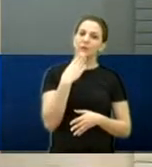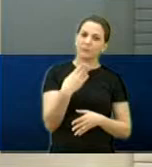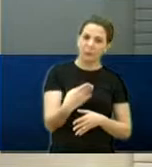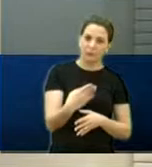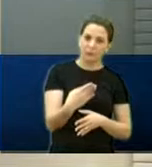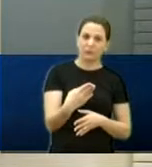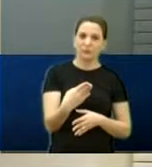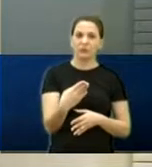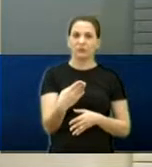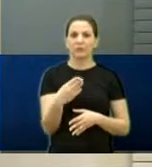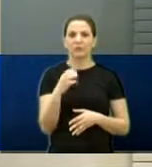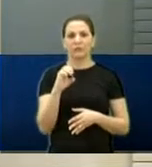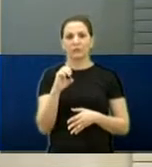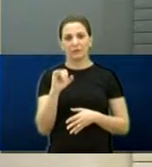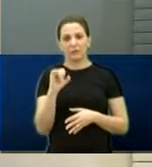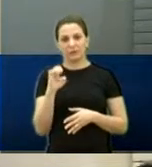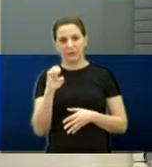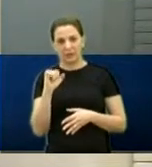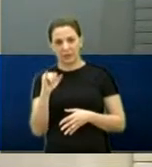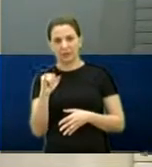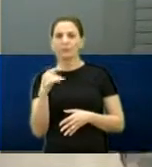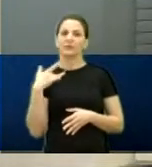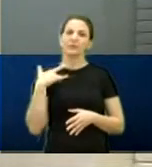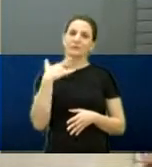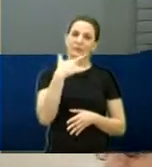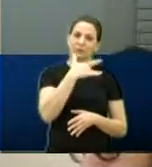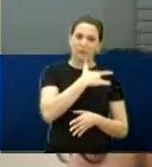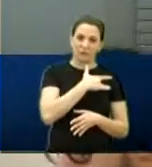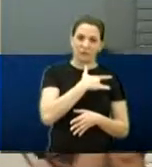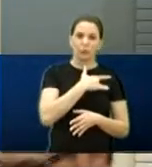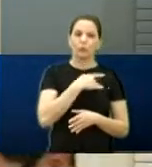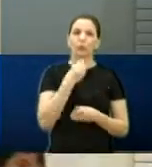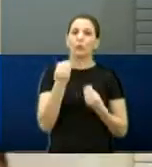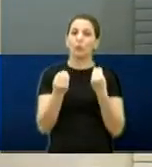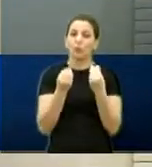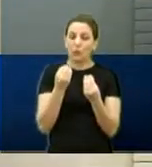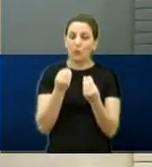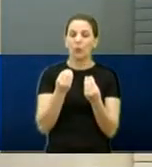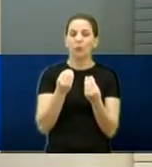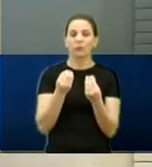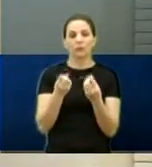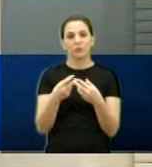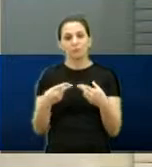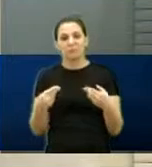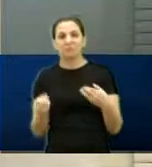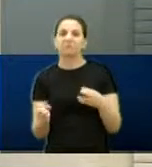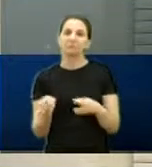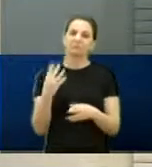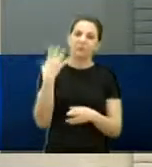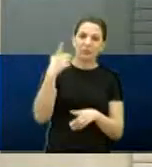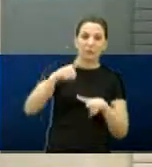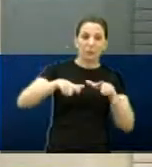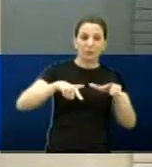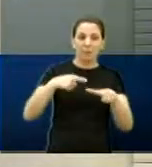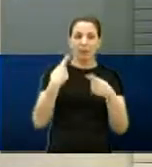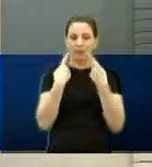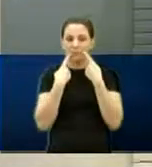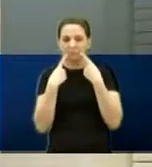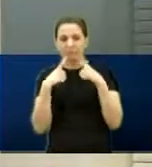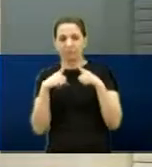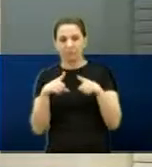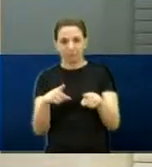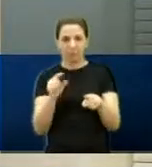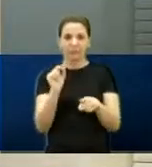requerimento da SEI da Saúde, sobre, como consequência, inclusive, daquele trabalho da denúncia